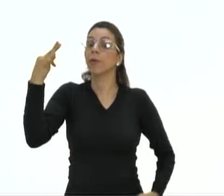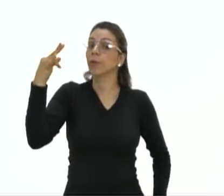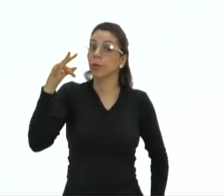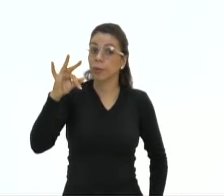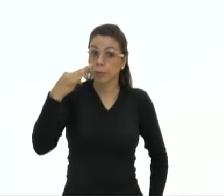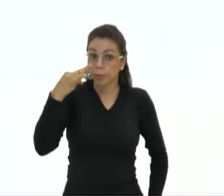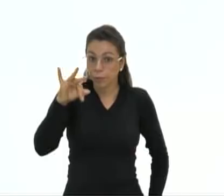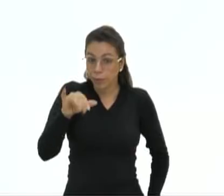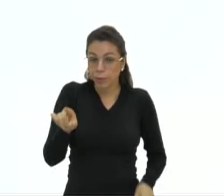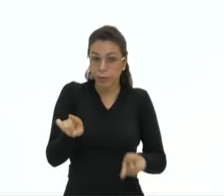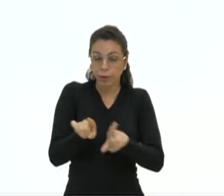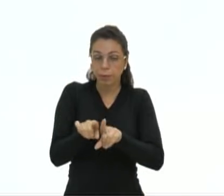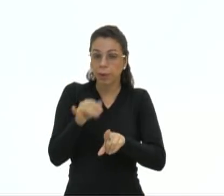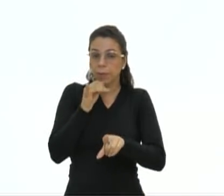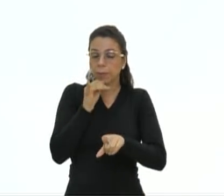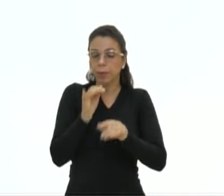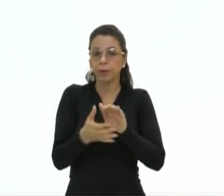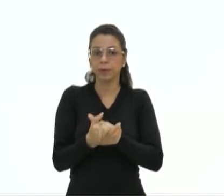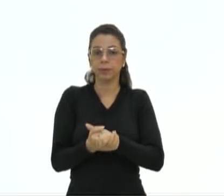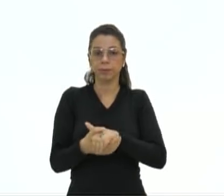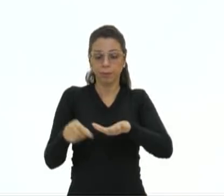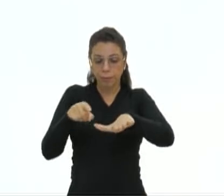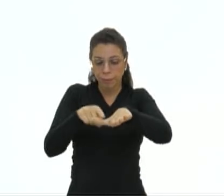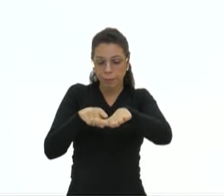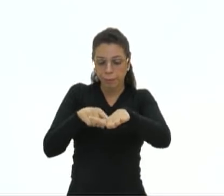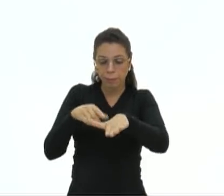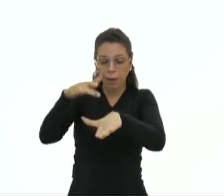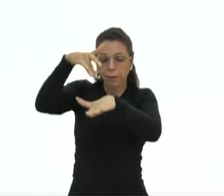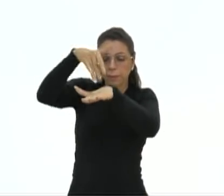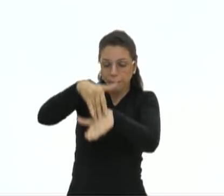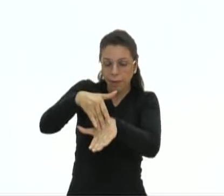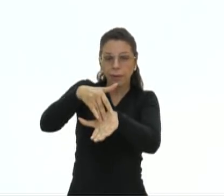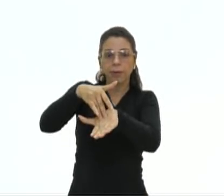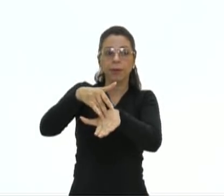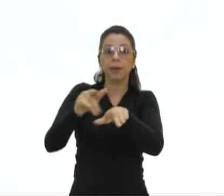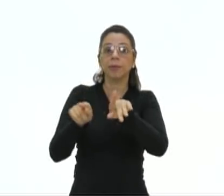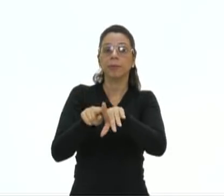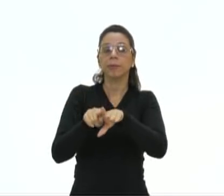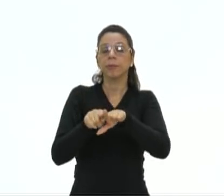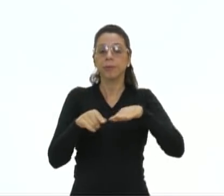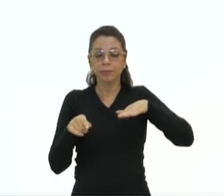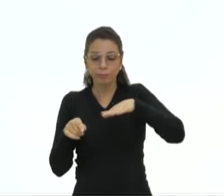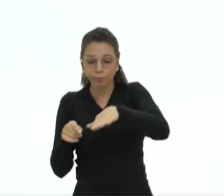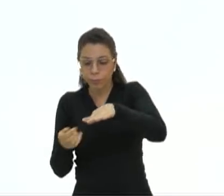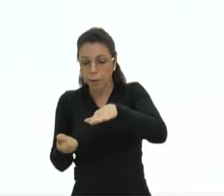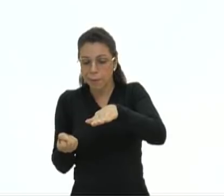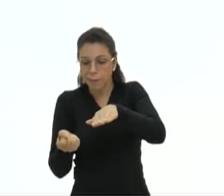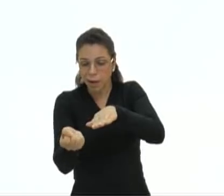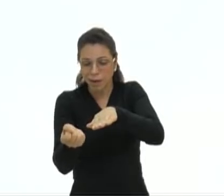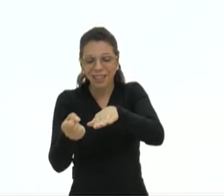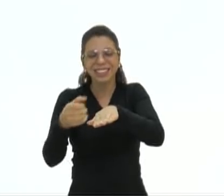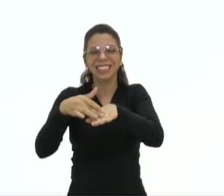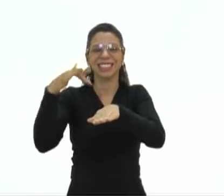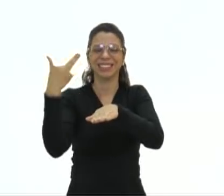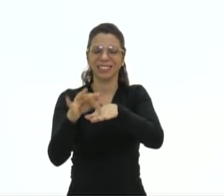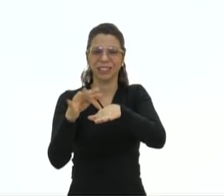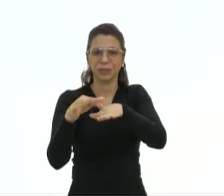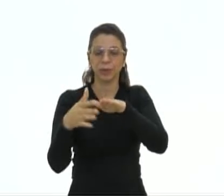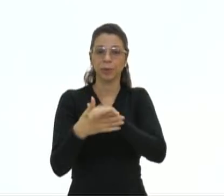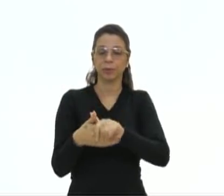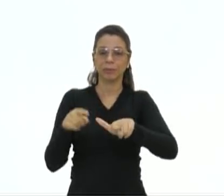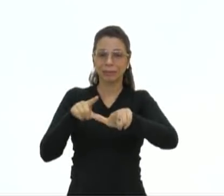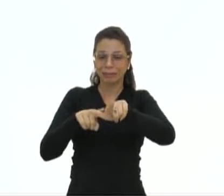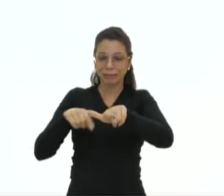a gente pisa em alguma coisa pontiaguda, prende a mão, por exemplo, numa gaveta, dá aquela topadinha